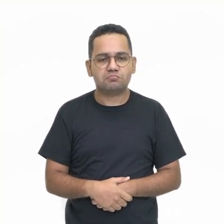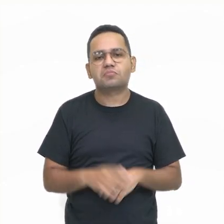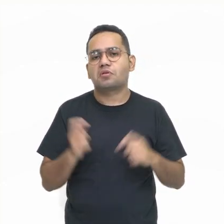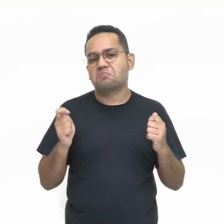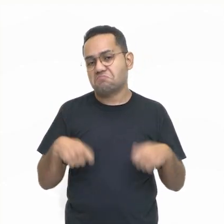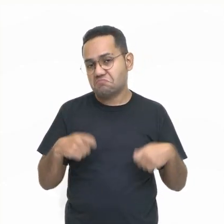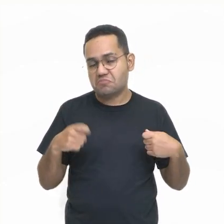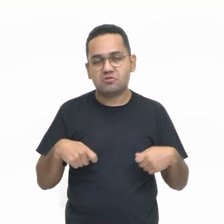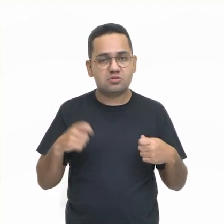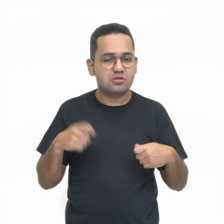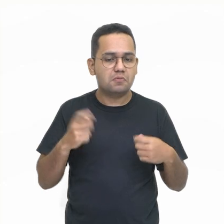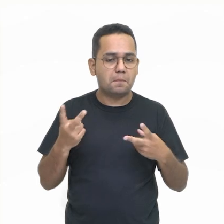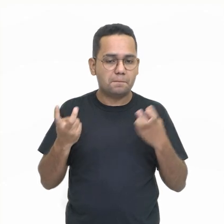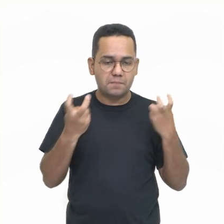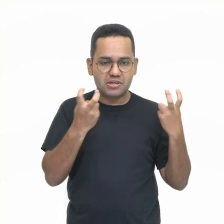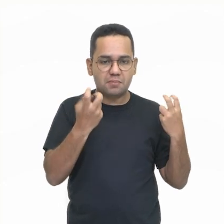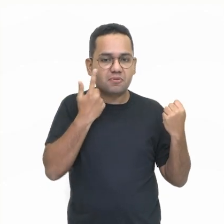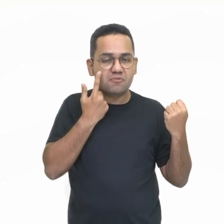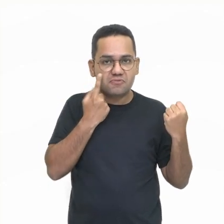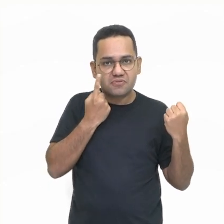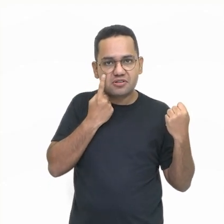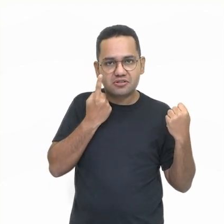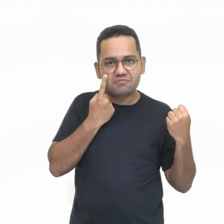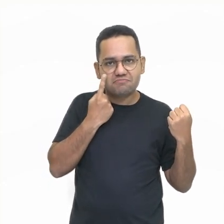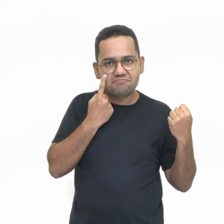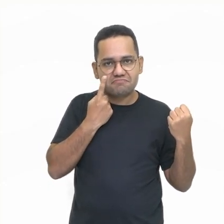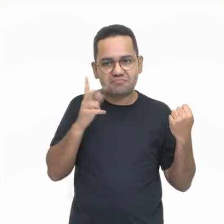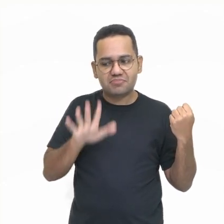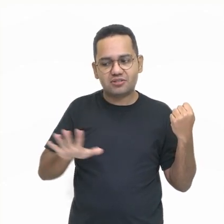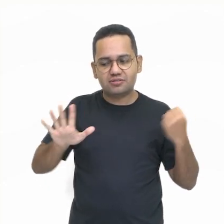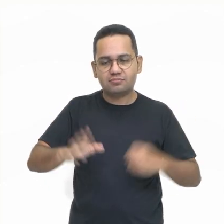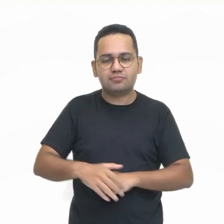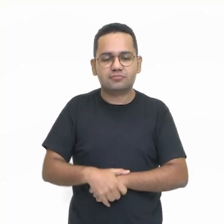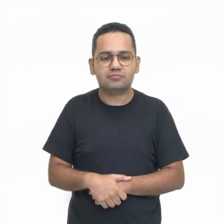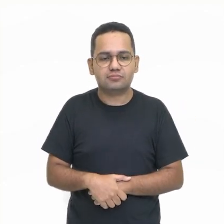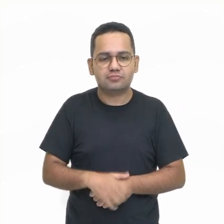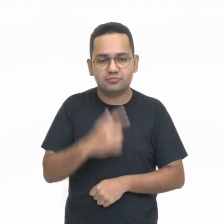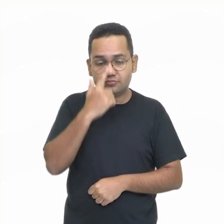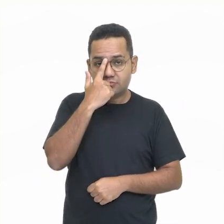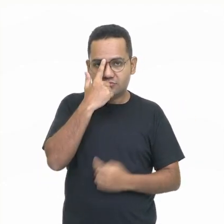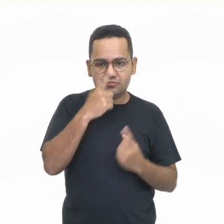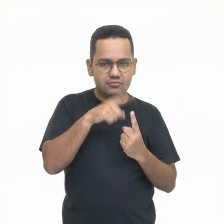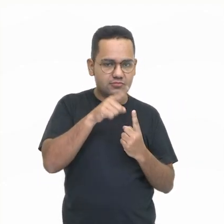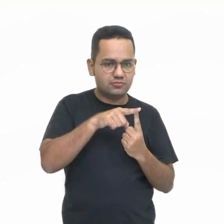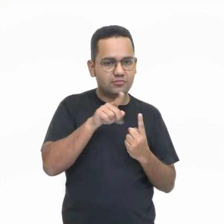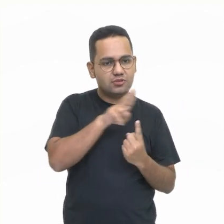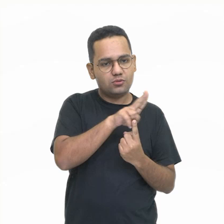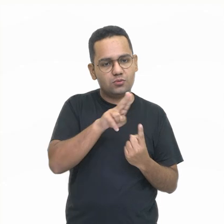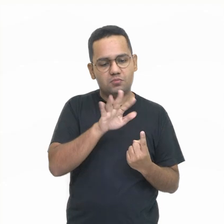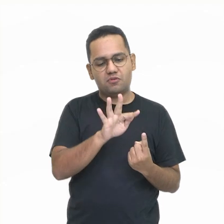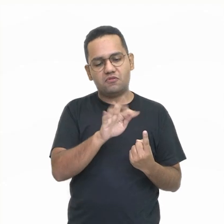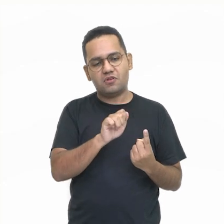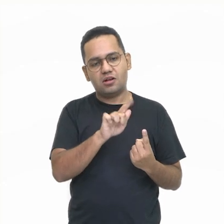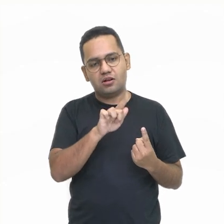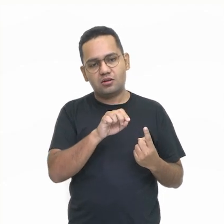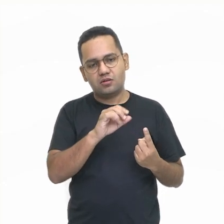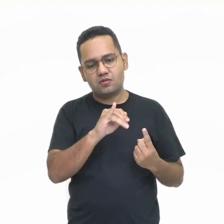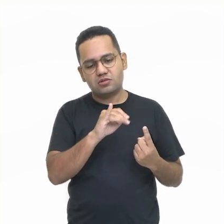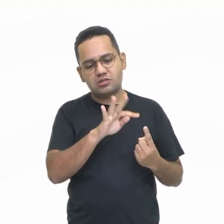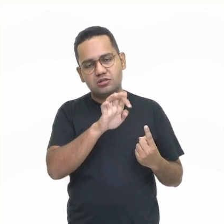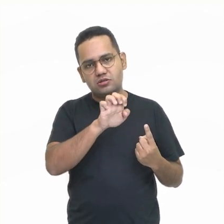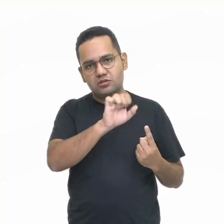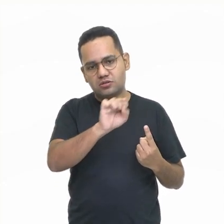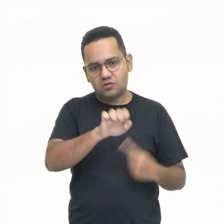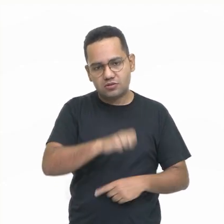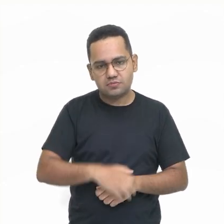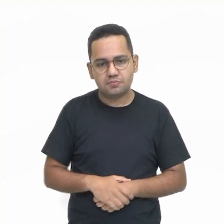gente consegue observar bem através dessa imagem. Então, na primeira imagem, nós temos aqui a fagocitose.